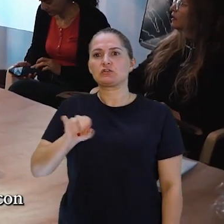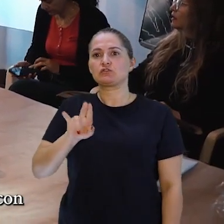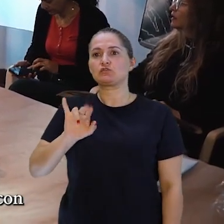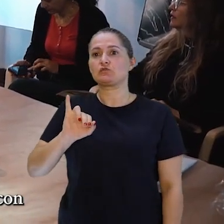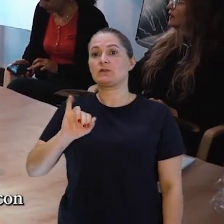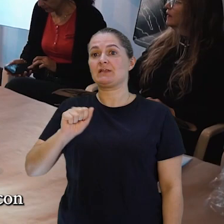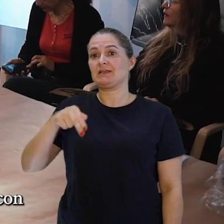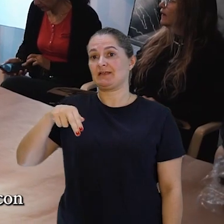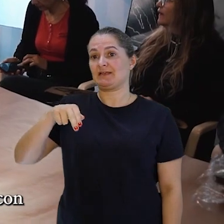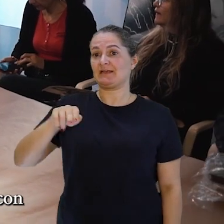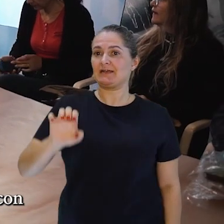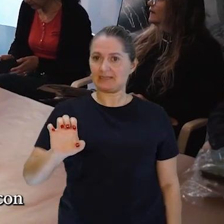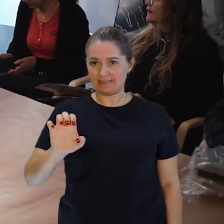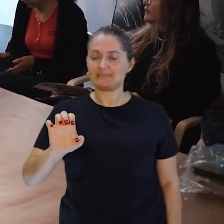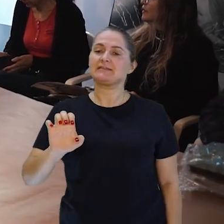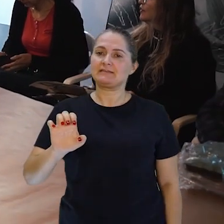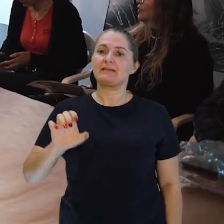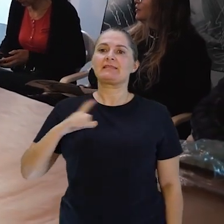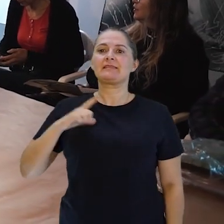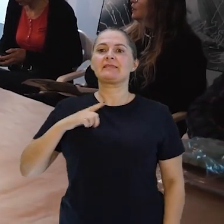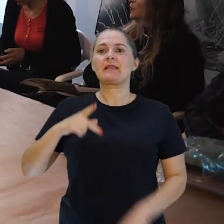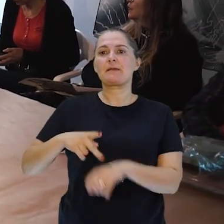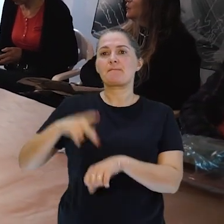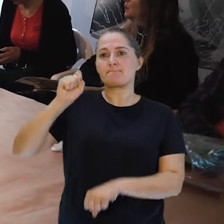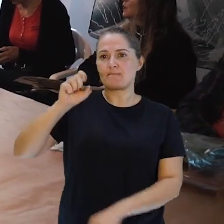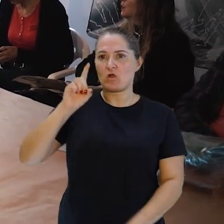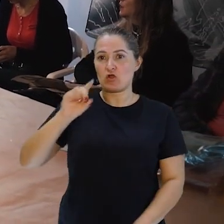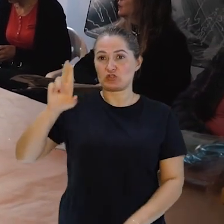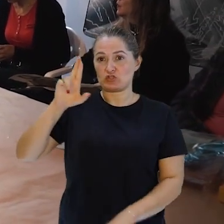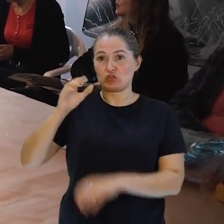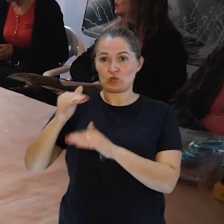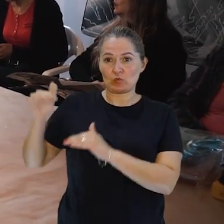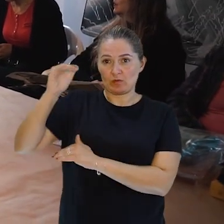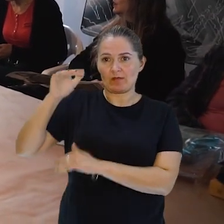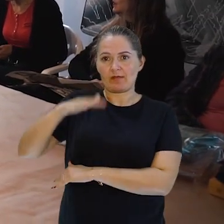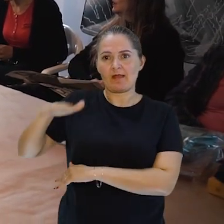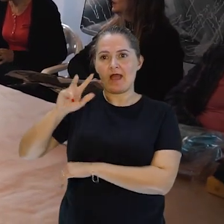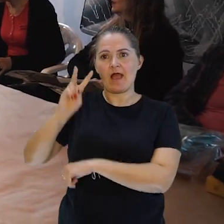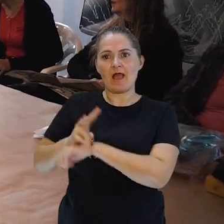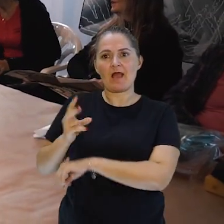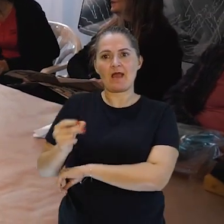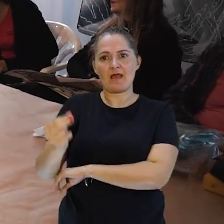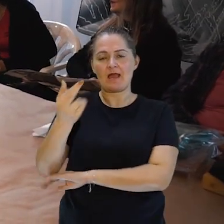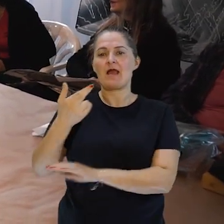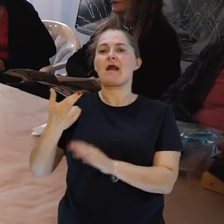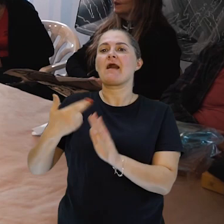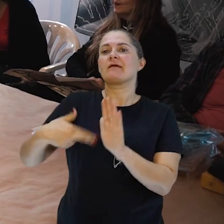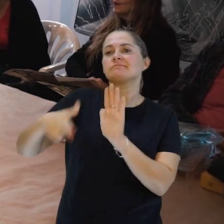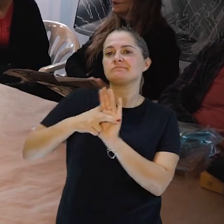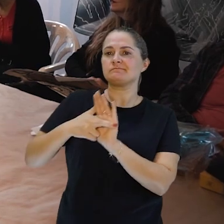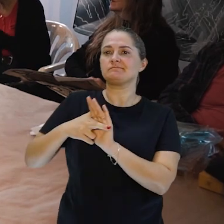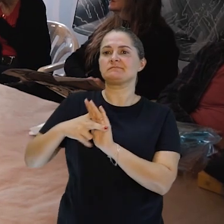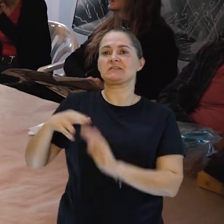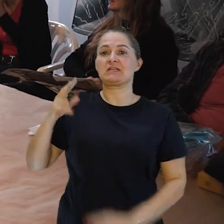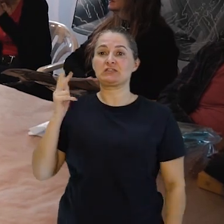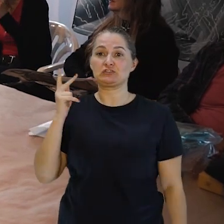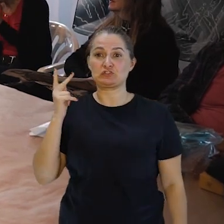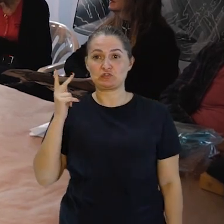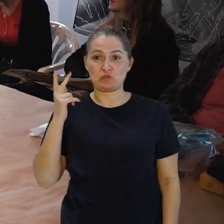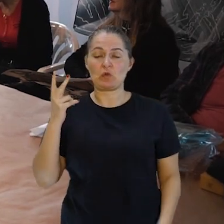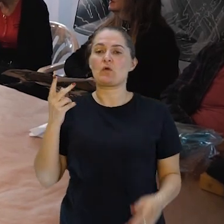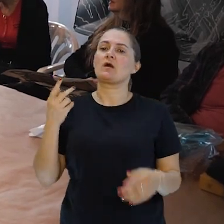Petri Panosso Sescon, que tem pós-doutorado na área de conservação, restauração e história,